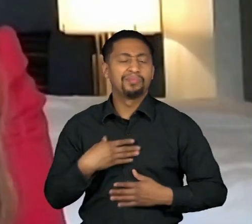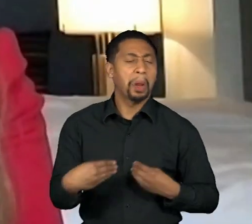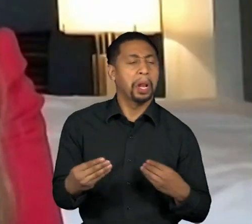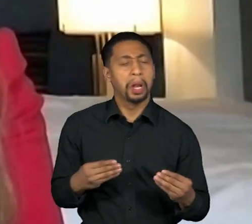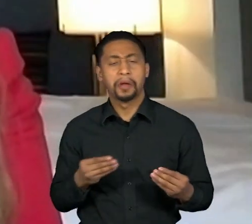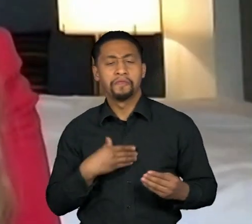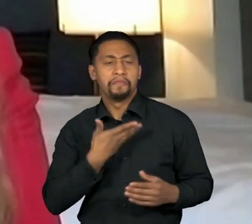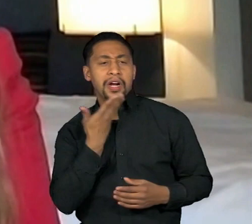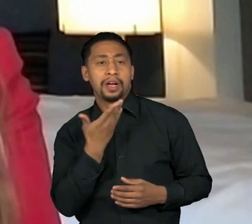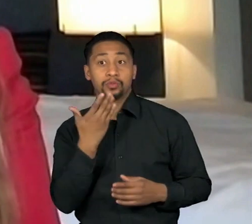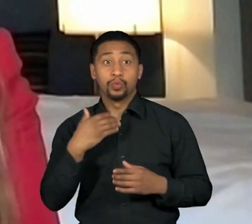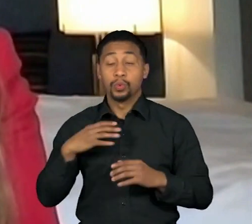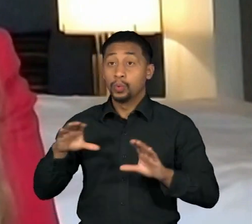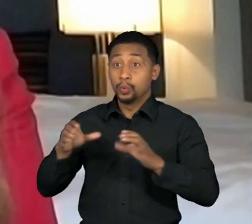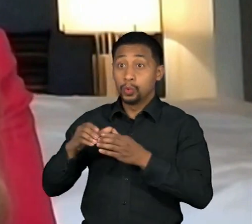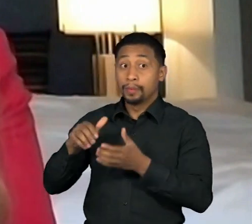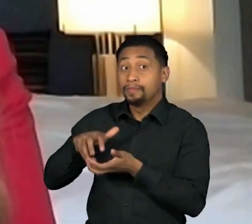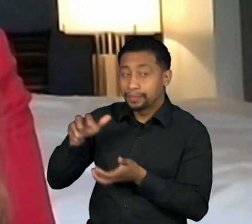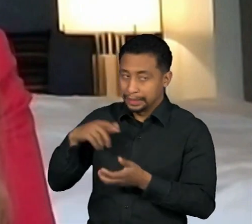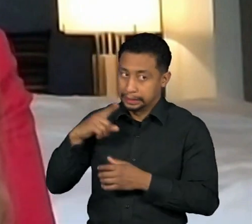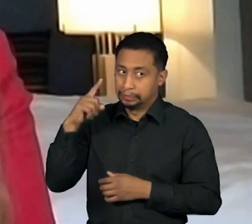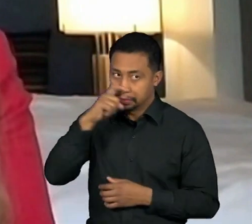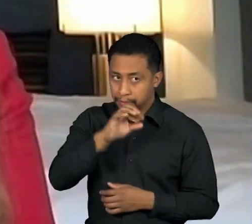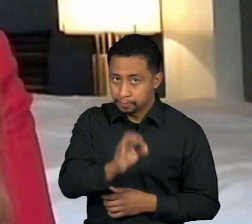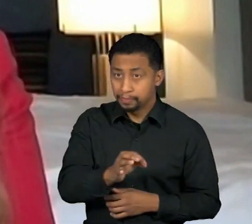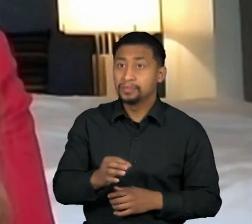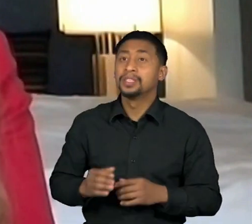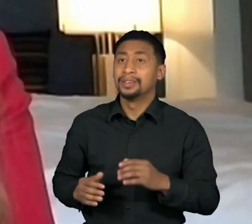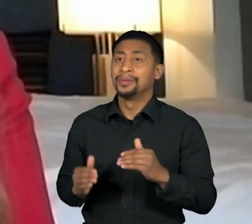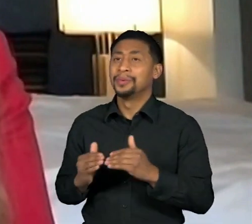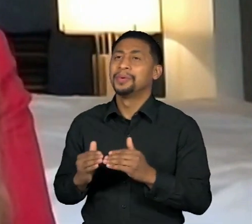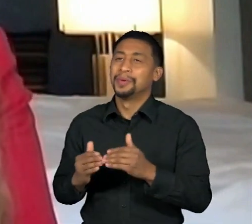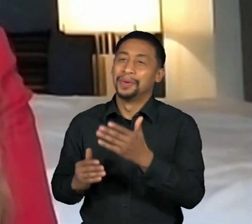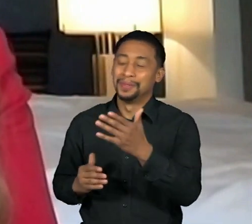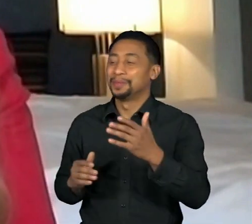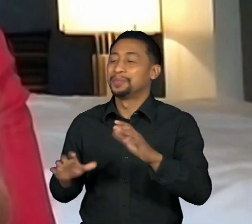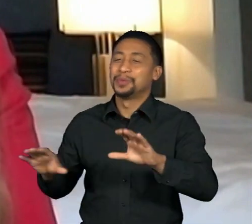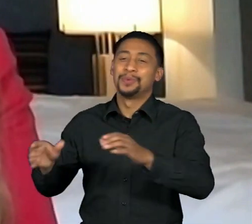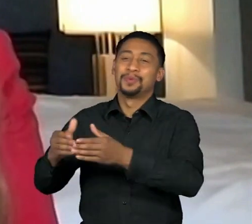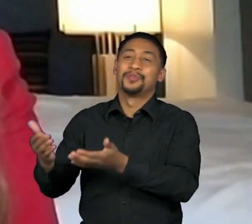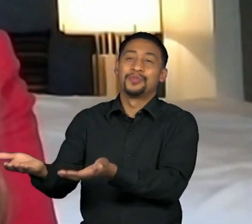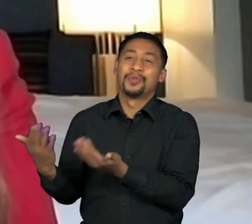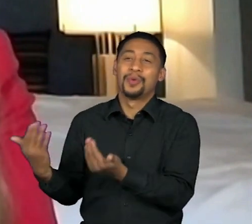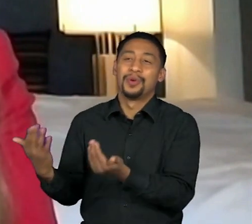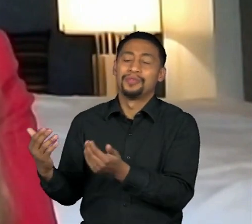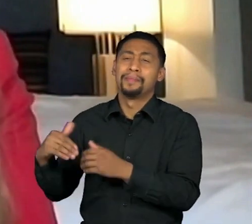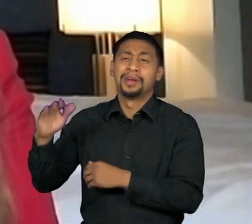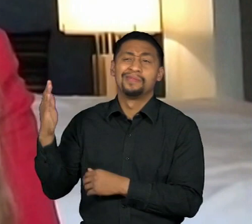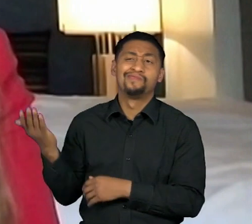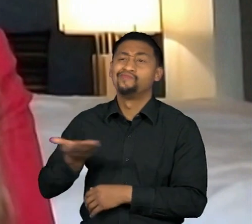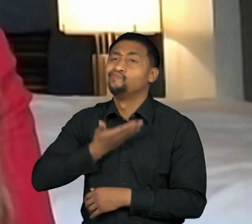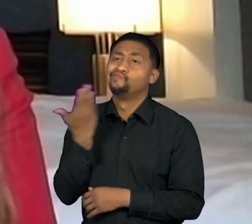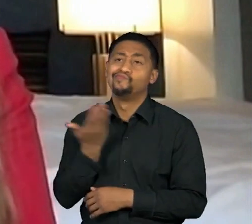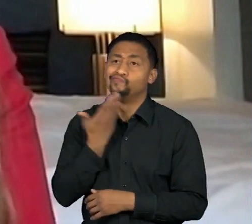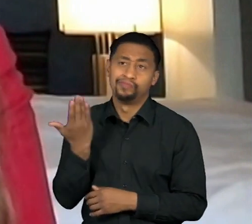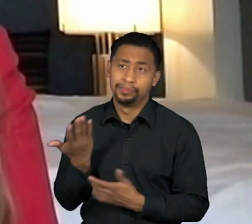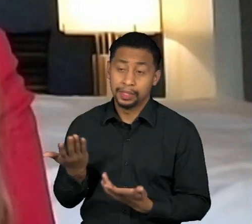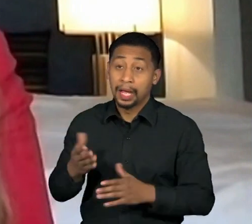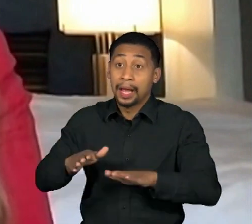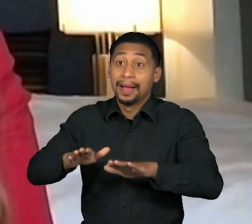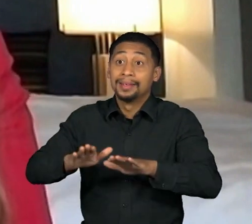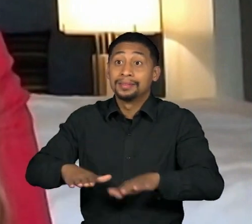Certamente. Eu acredito que os mais jovens têm mais facilidade porque as crianças hoje em dia, elas